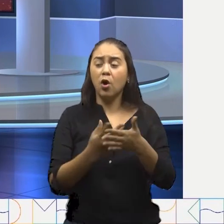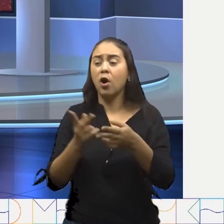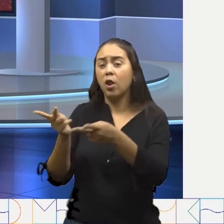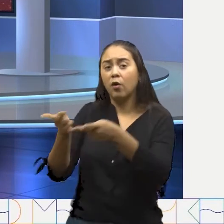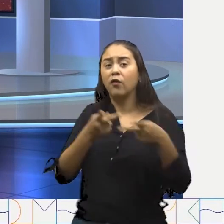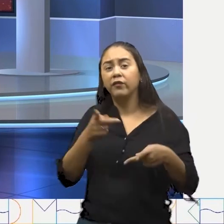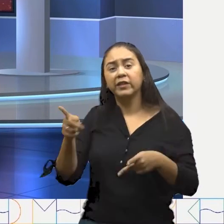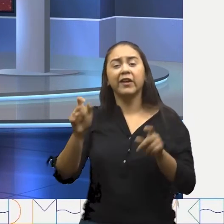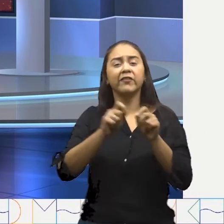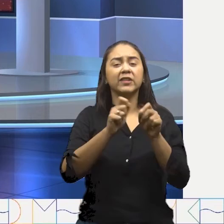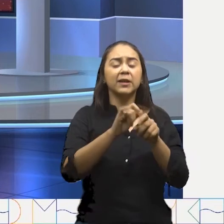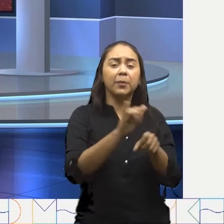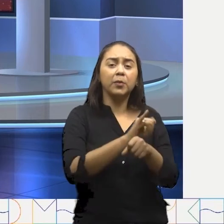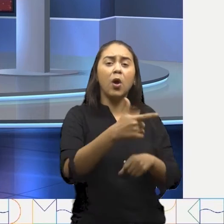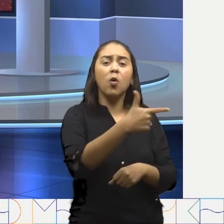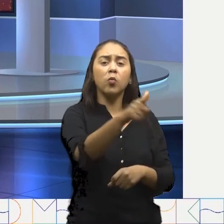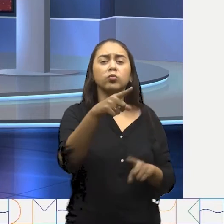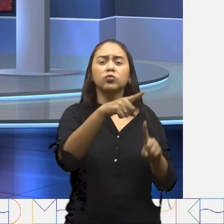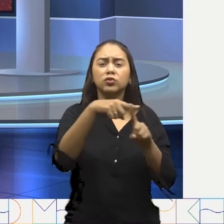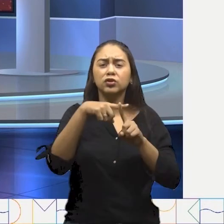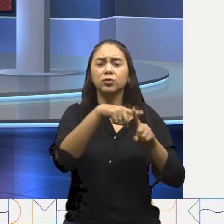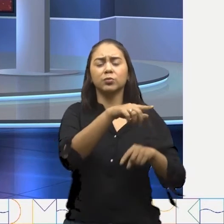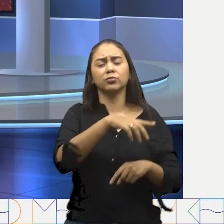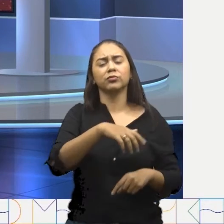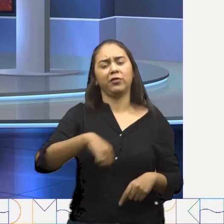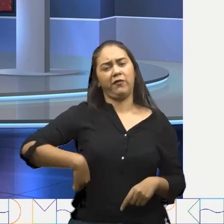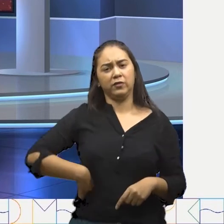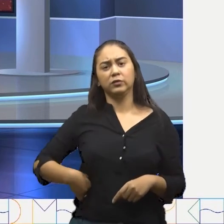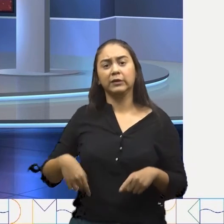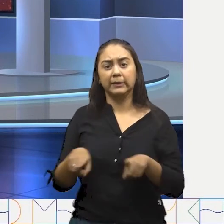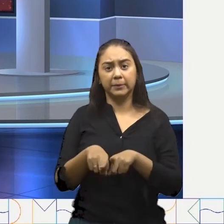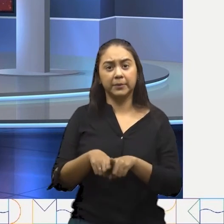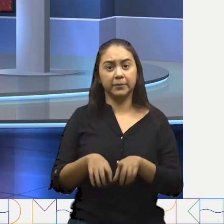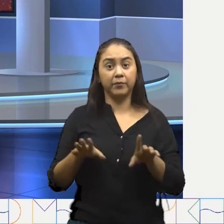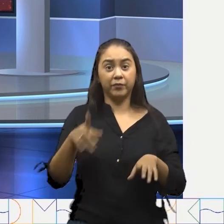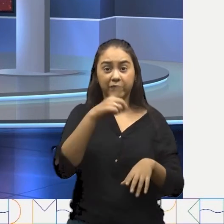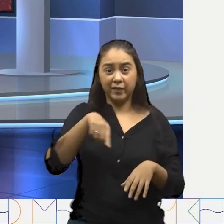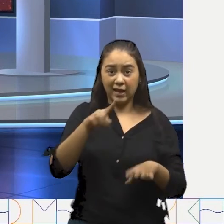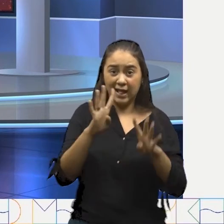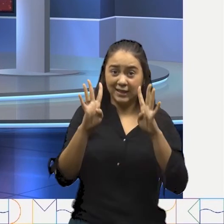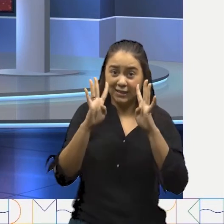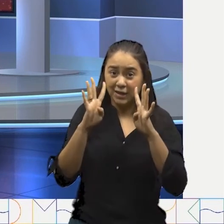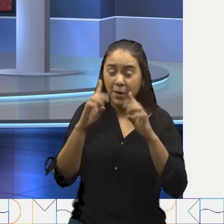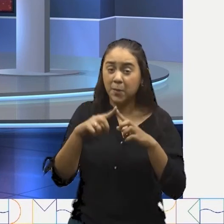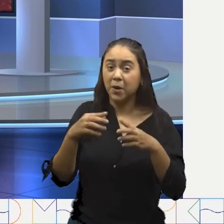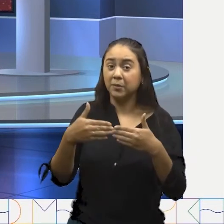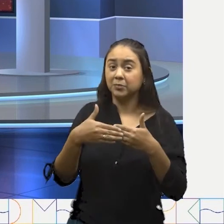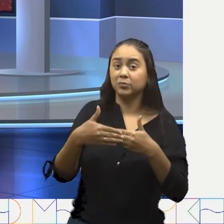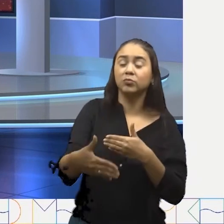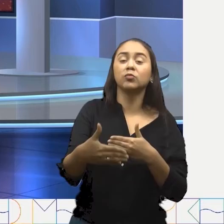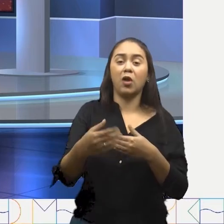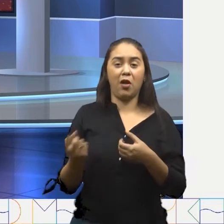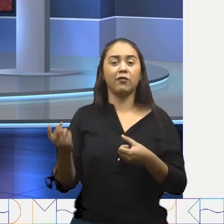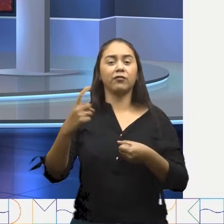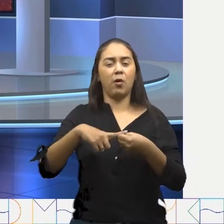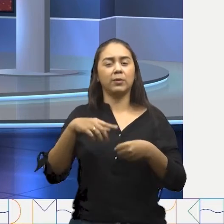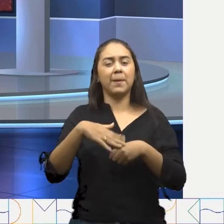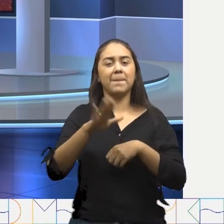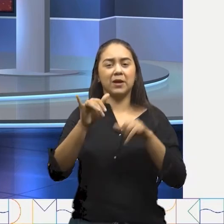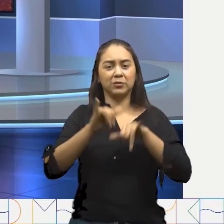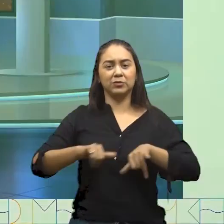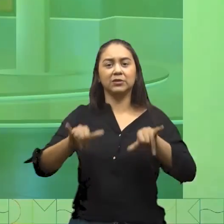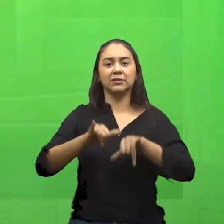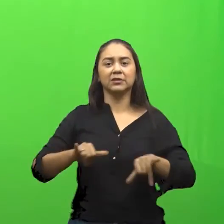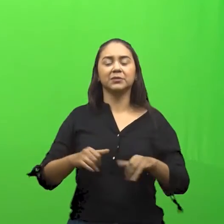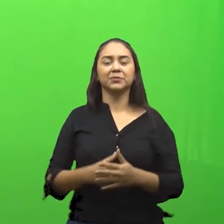outros elementos de festas juninas em outras escolas. Fique atento, porque daqui a pouco voltaremos com mais